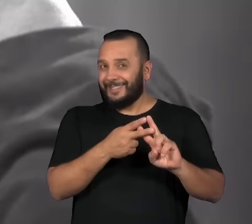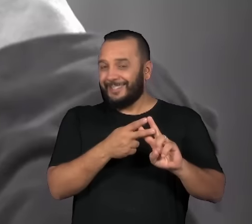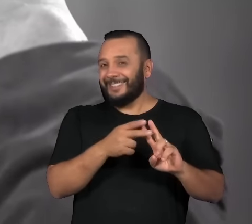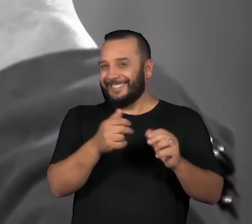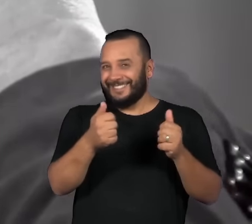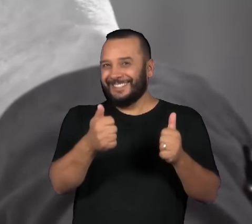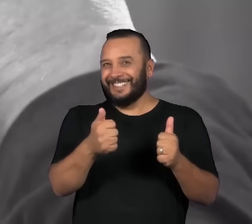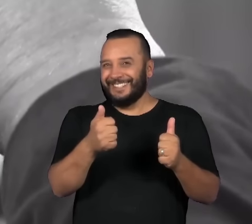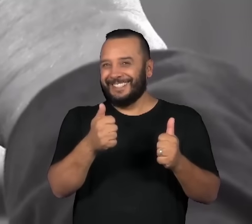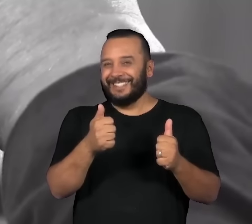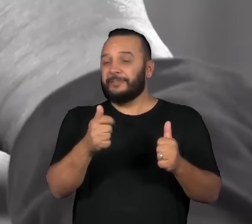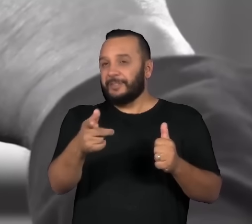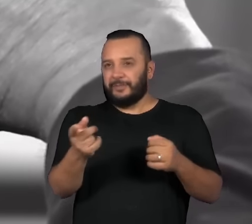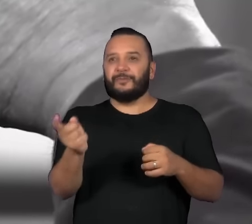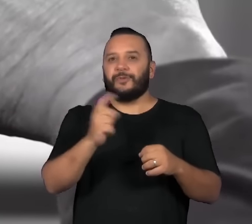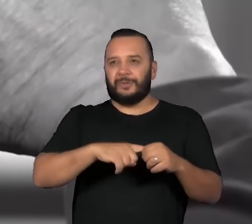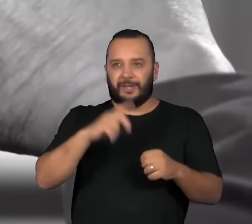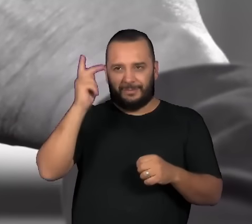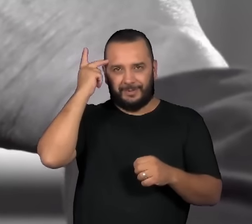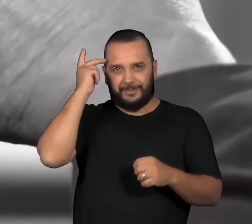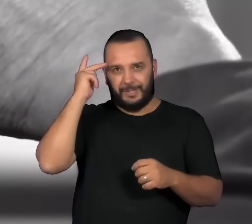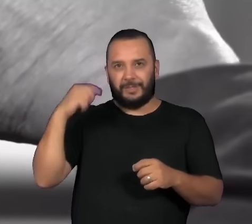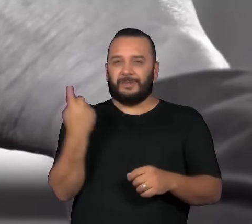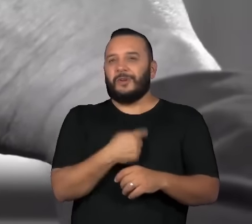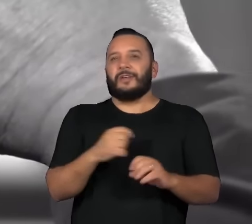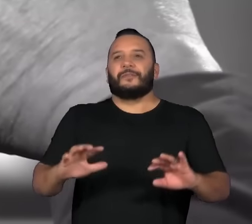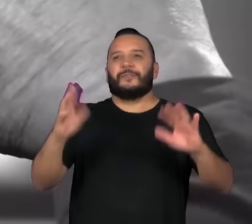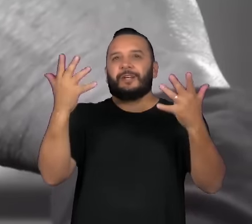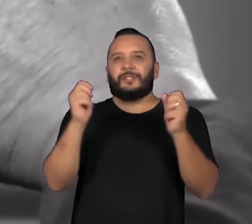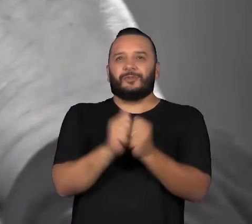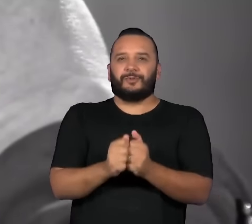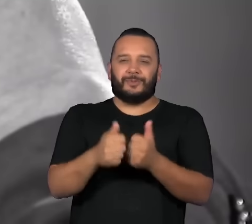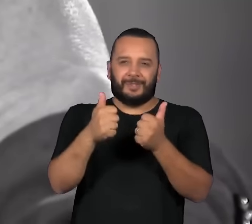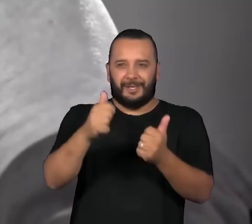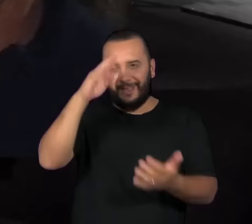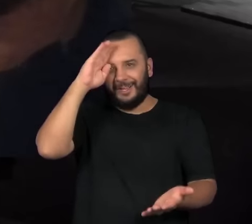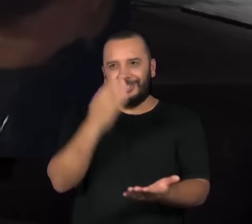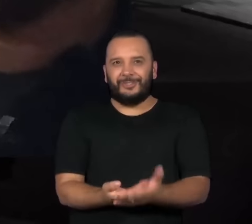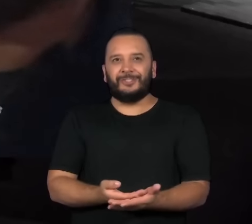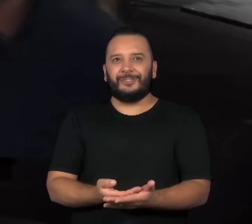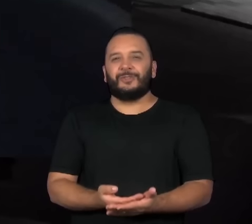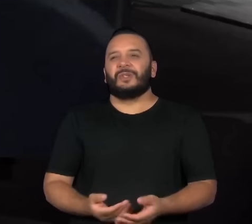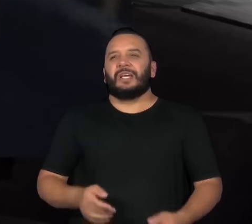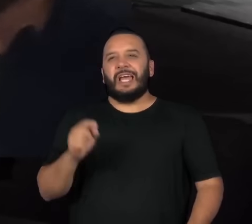Exato. Mas você vai voltar para São Paulo e vamos comemorar muito ainda. Cara, acredito.